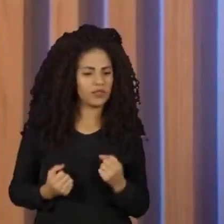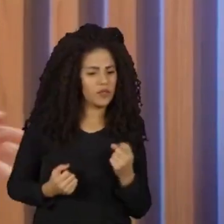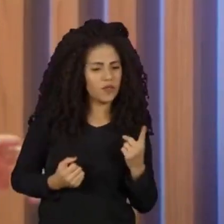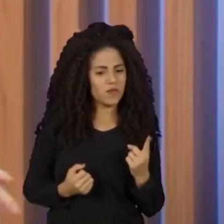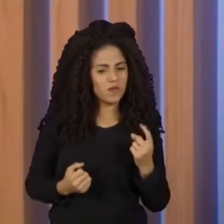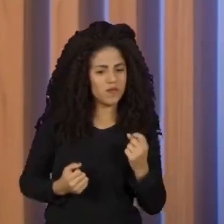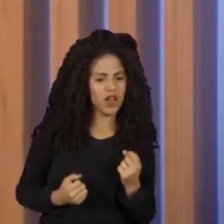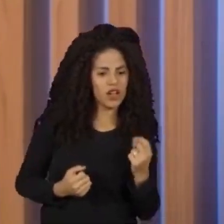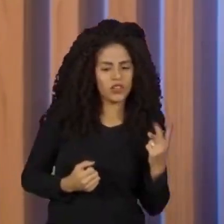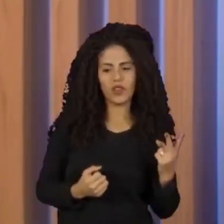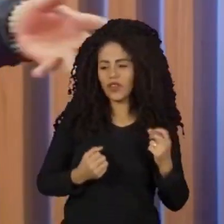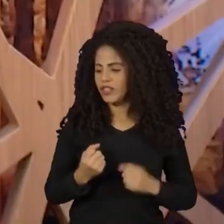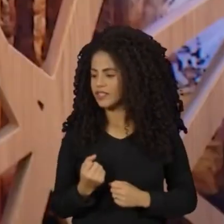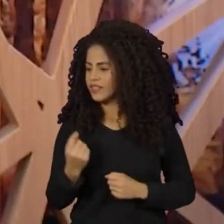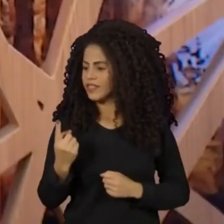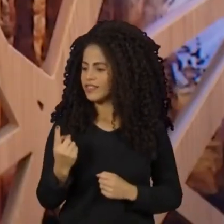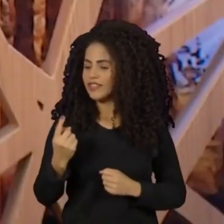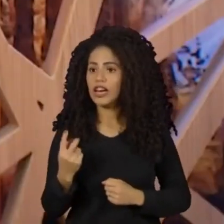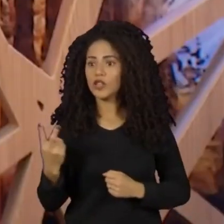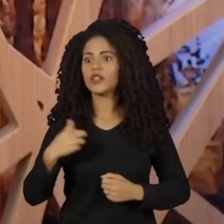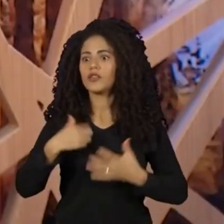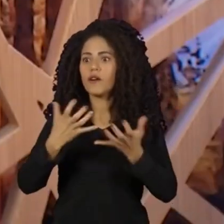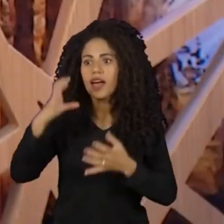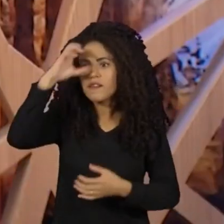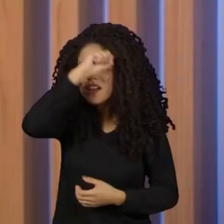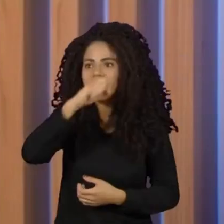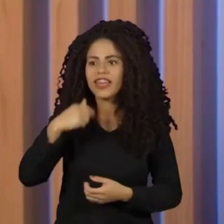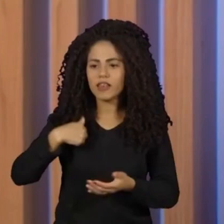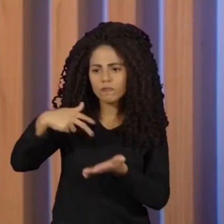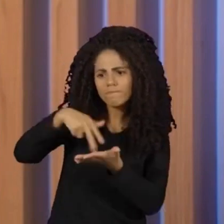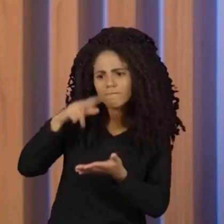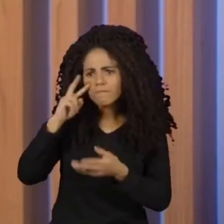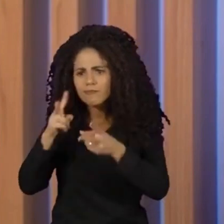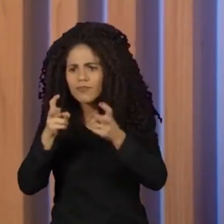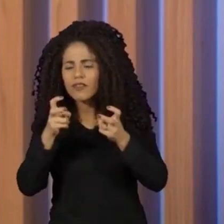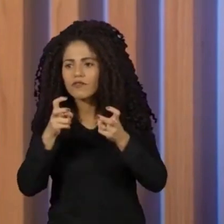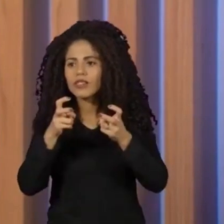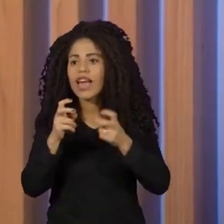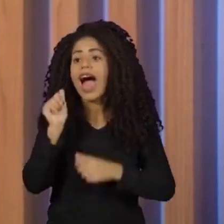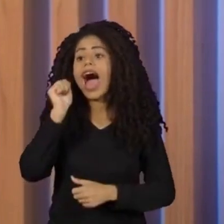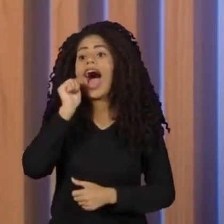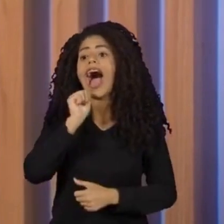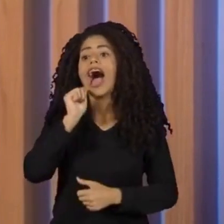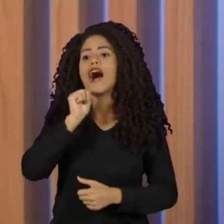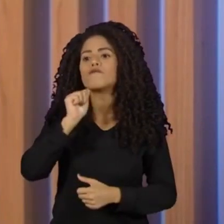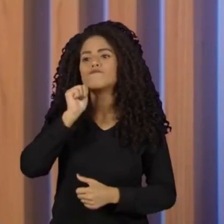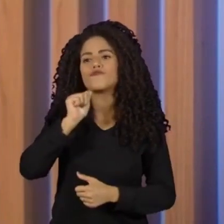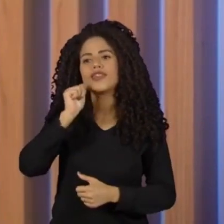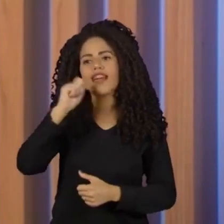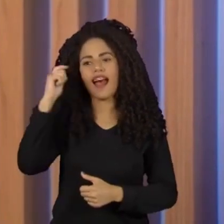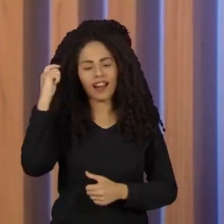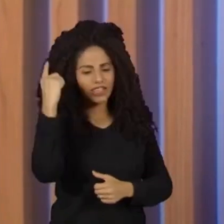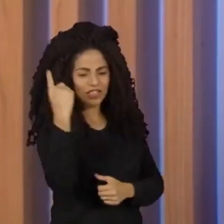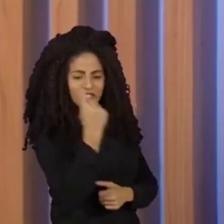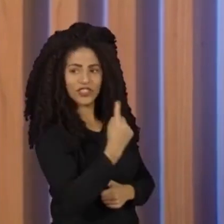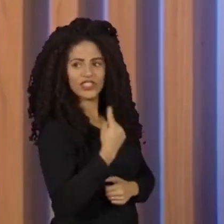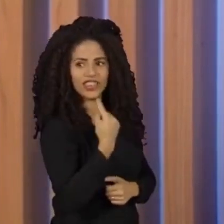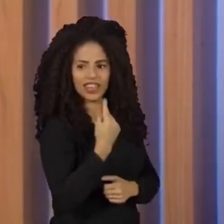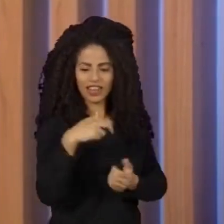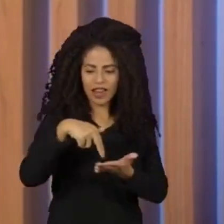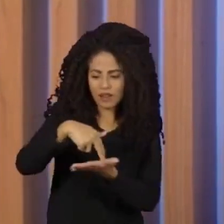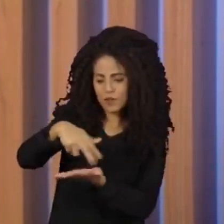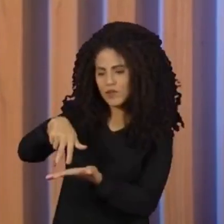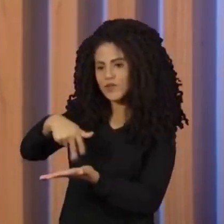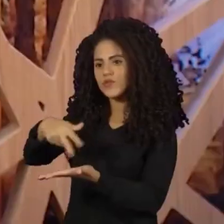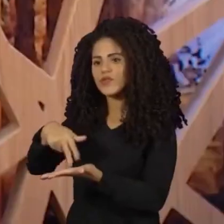levantou tem que girar eu falei mas Para onde Para que lado então não lembro todos mas não é você que gira é a dama e tal não falava mulher de merda dama a Dama gira eu falei pô